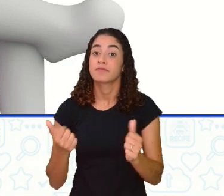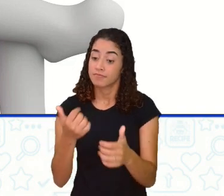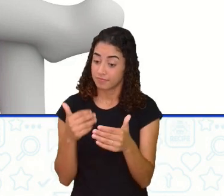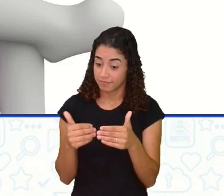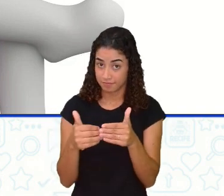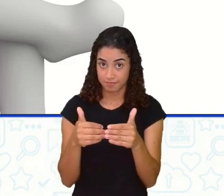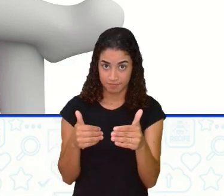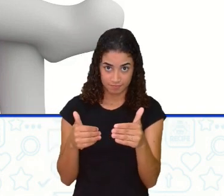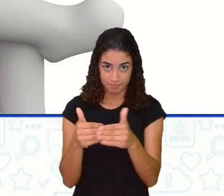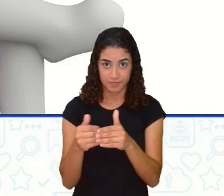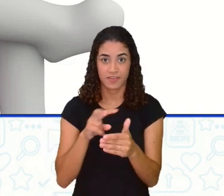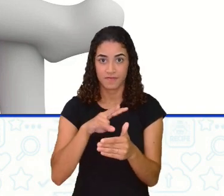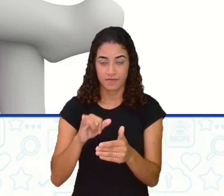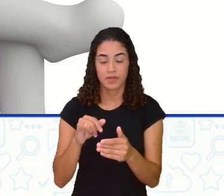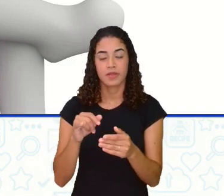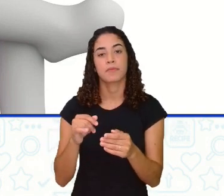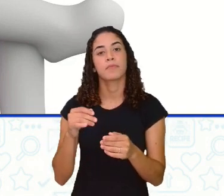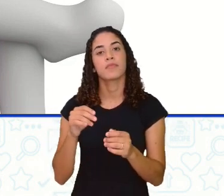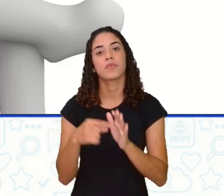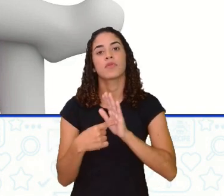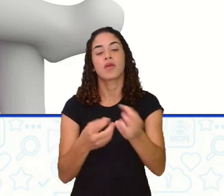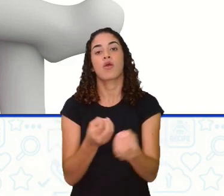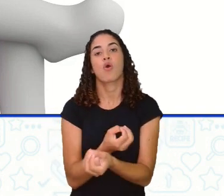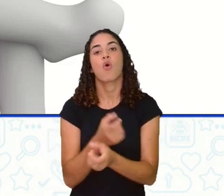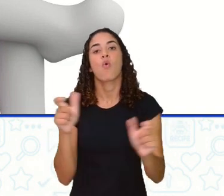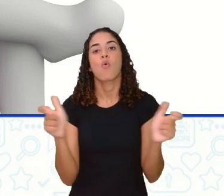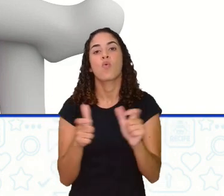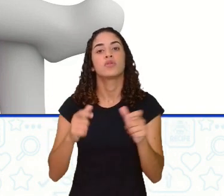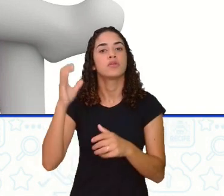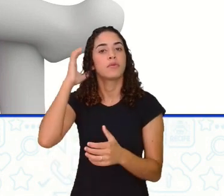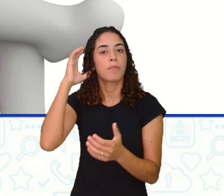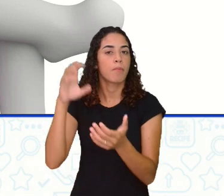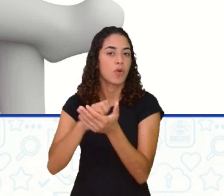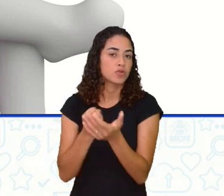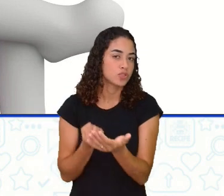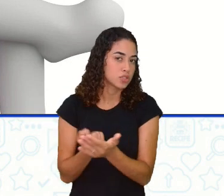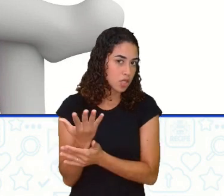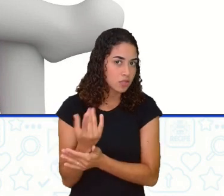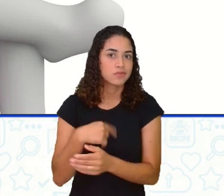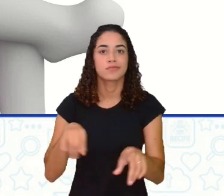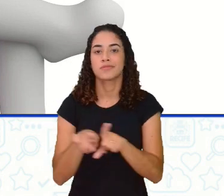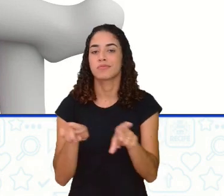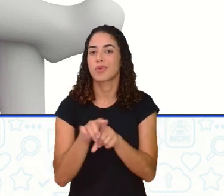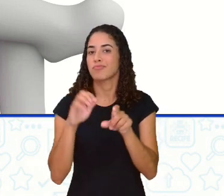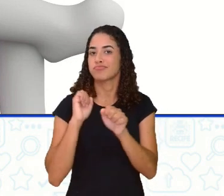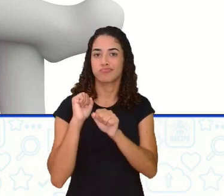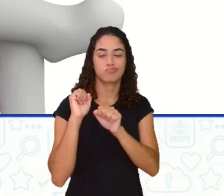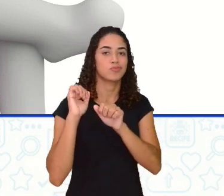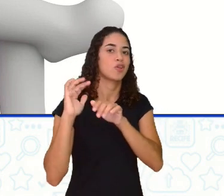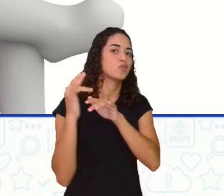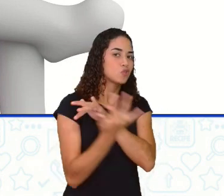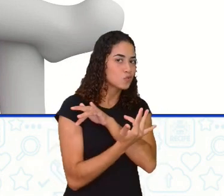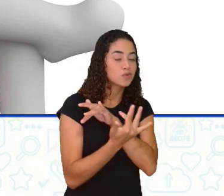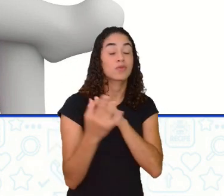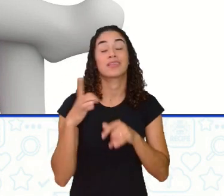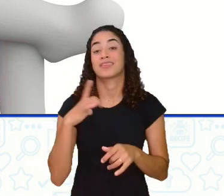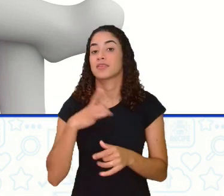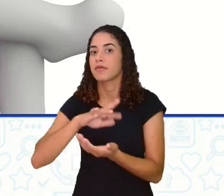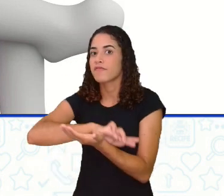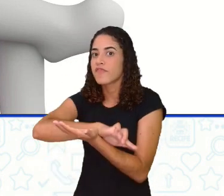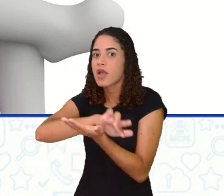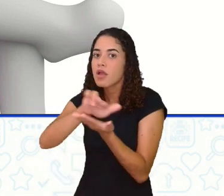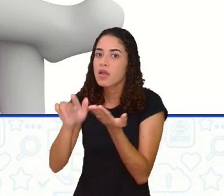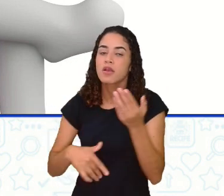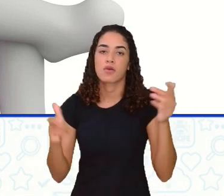recentemente, ela também vai aparecer no podcast, ela também vai aparecer nas redes sociais. Então, a gente tem uma gama de lugares em que a gente pode